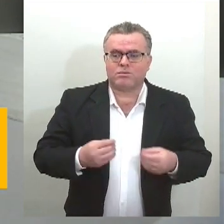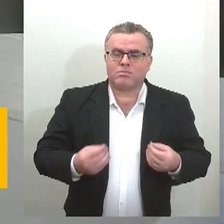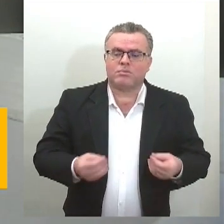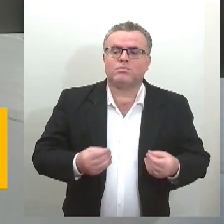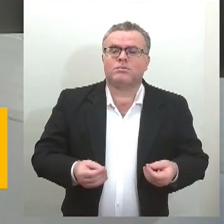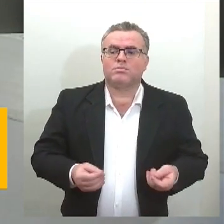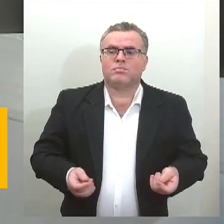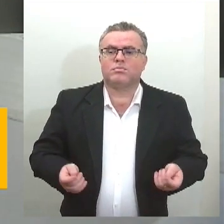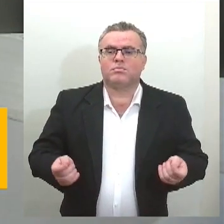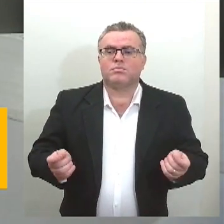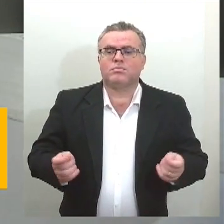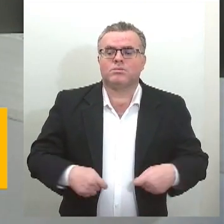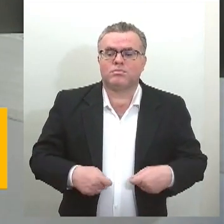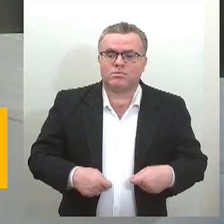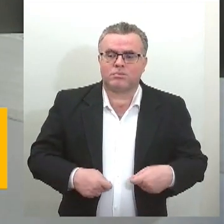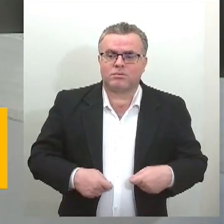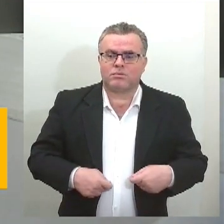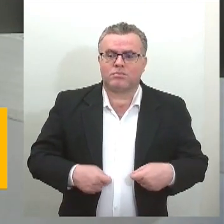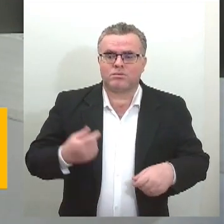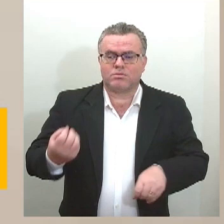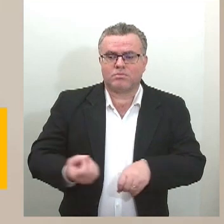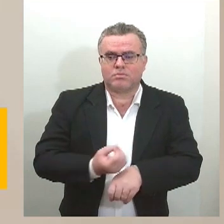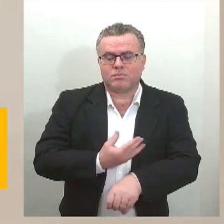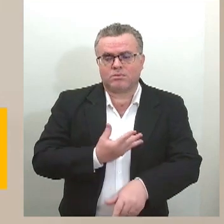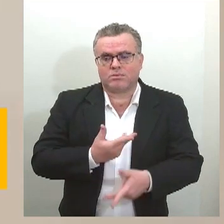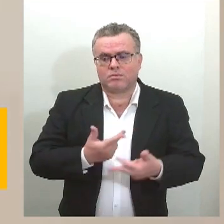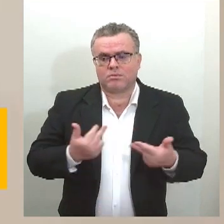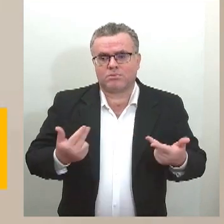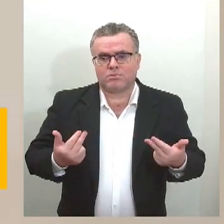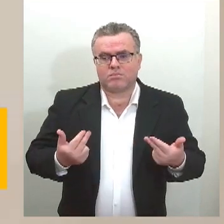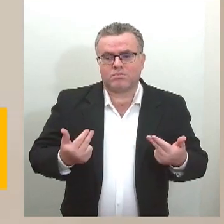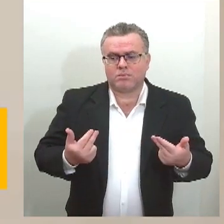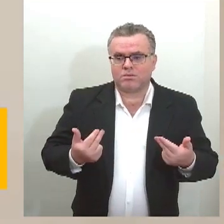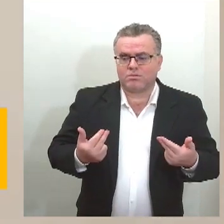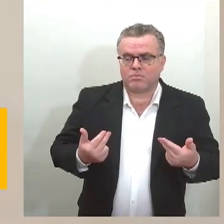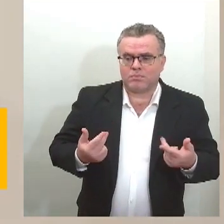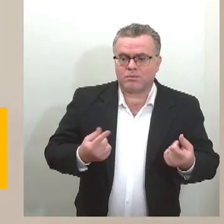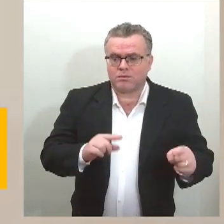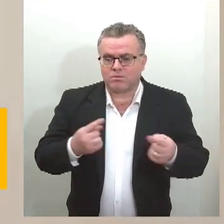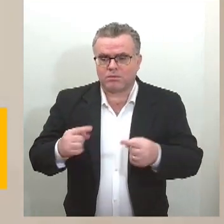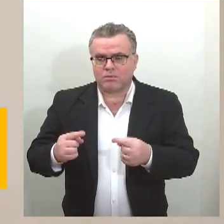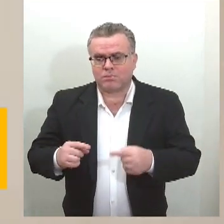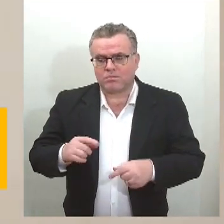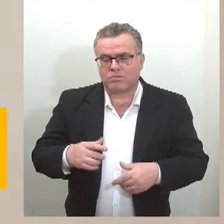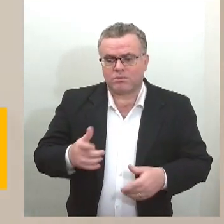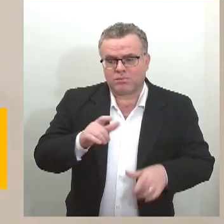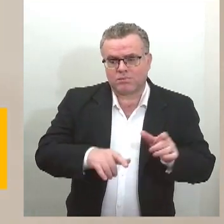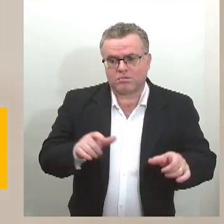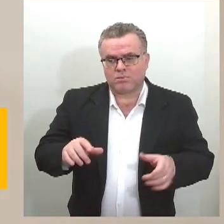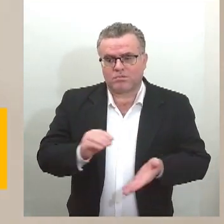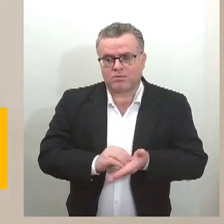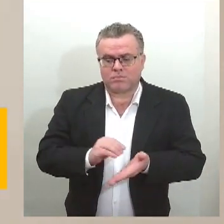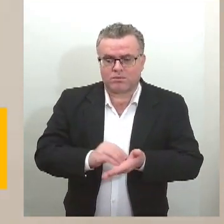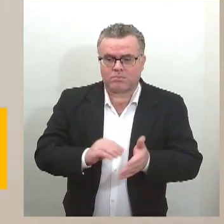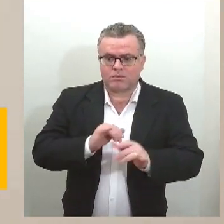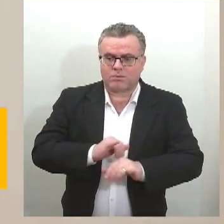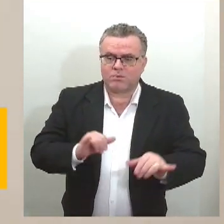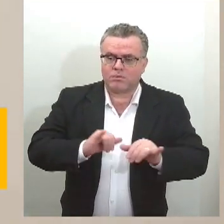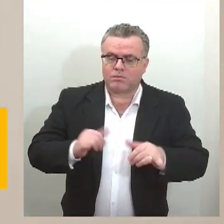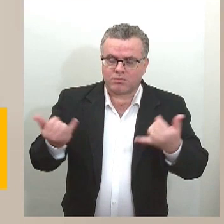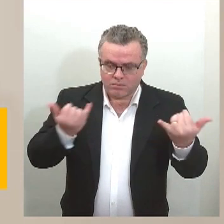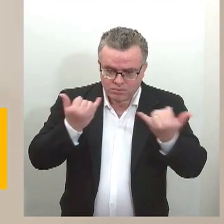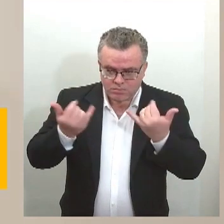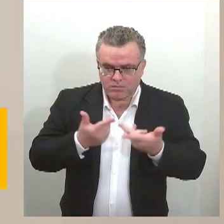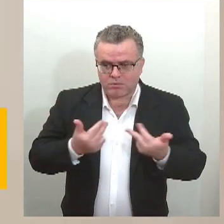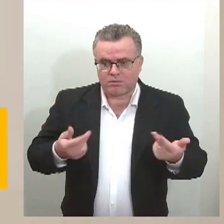muitas emoções e fragilizando o paciente, especialmente pela falta de informação. Ainda é uma doença